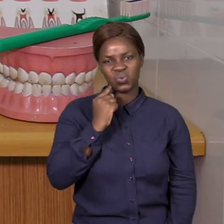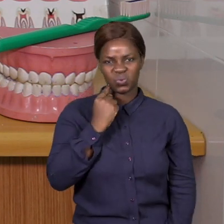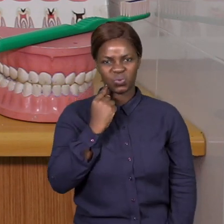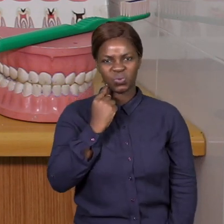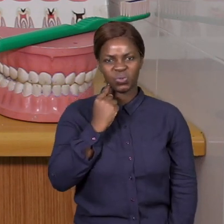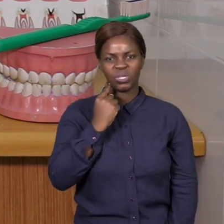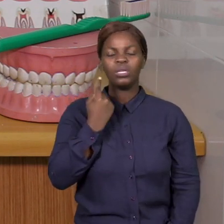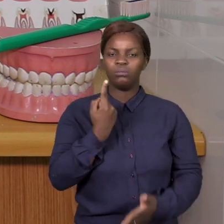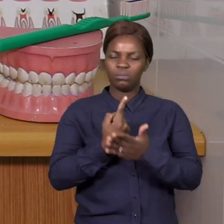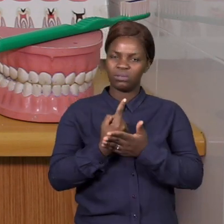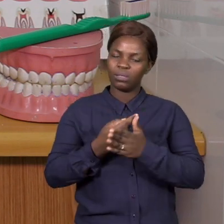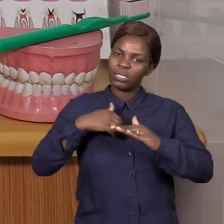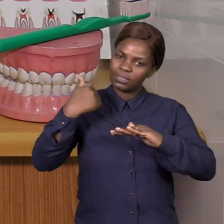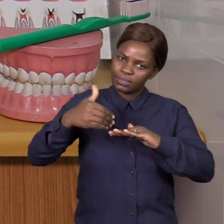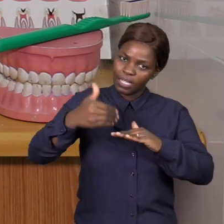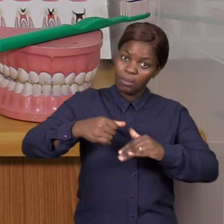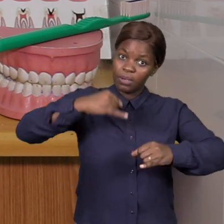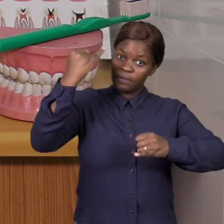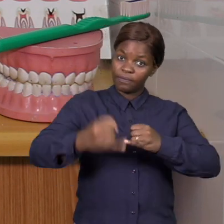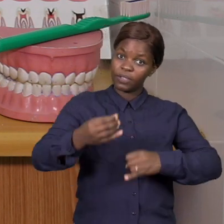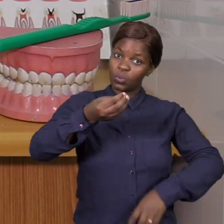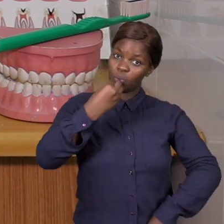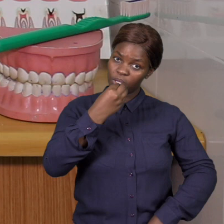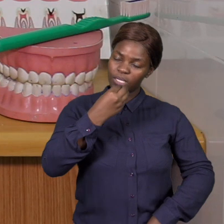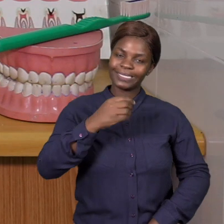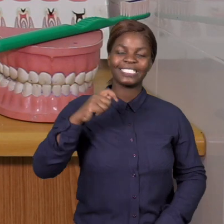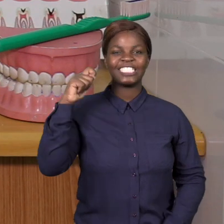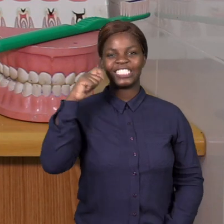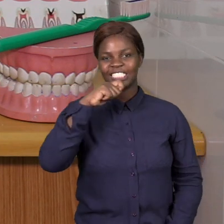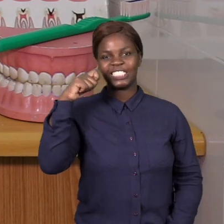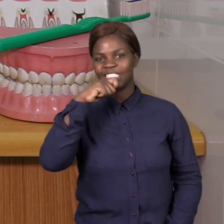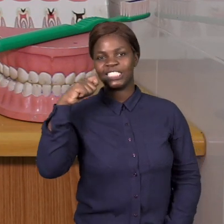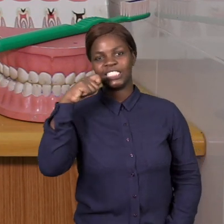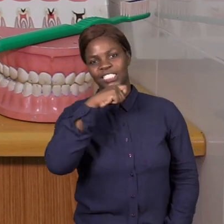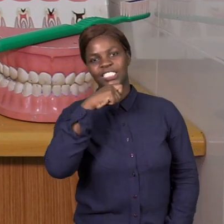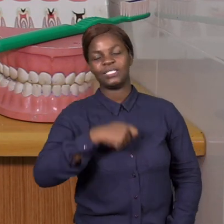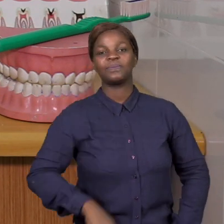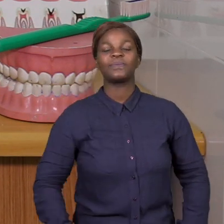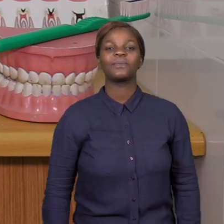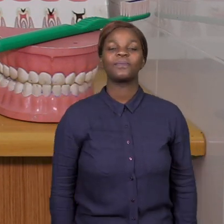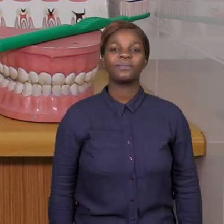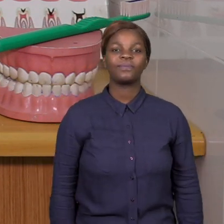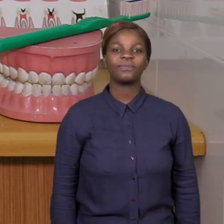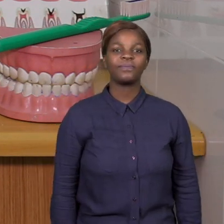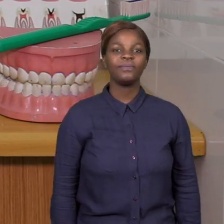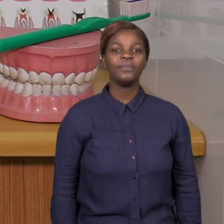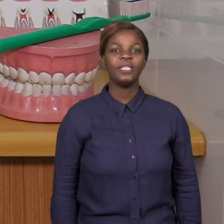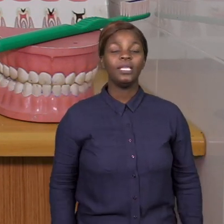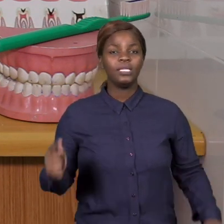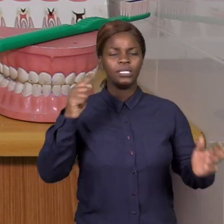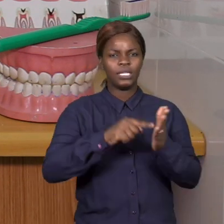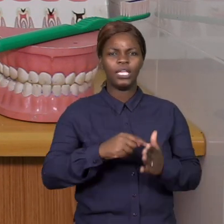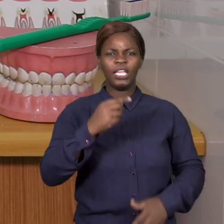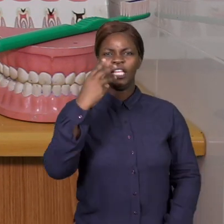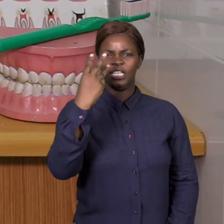dentes sempre após as refeições. E se diz que são 3 refeições, então